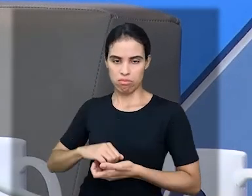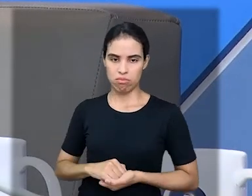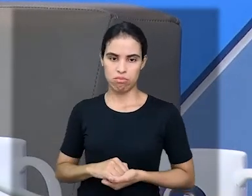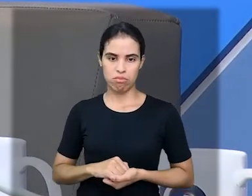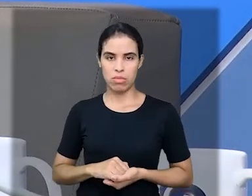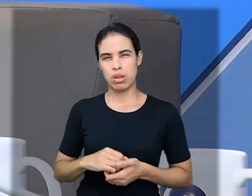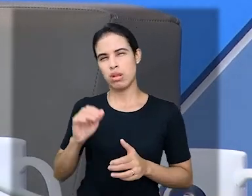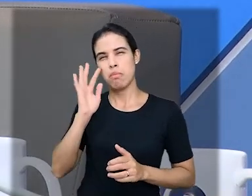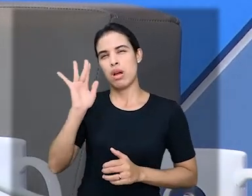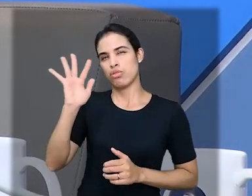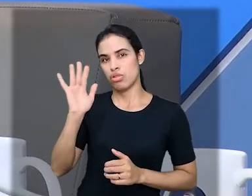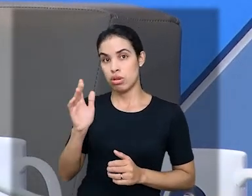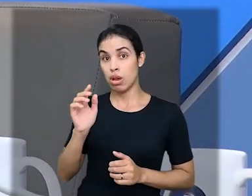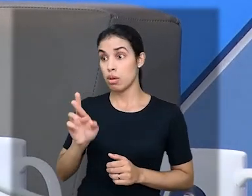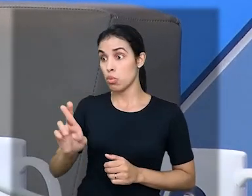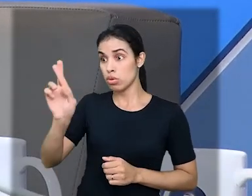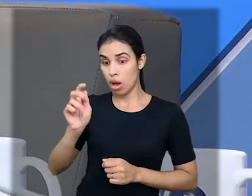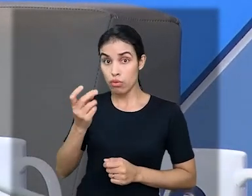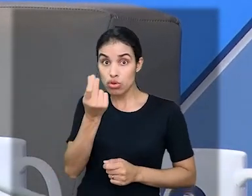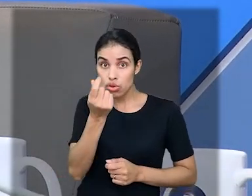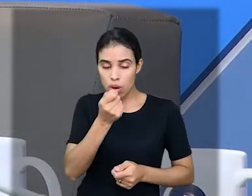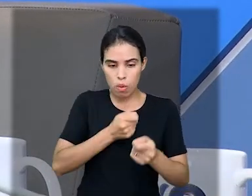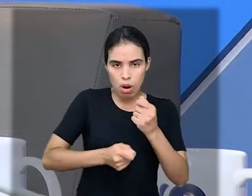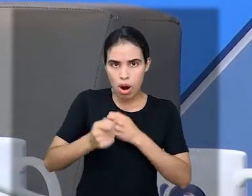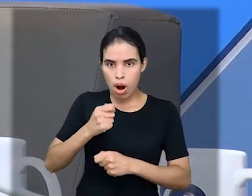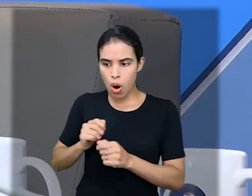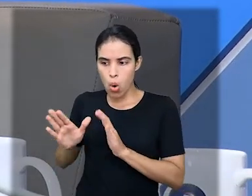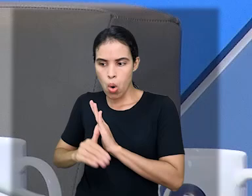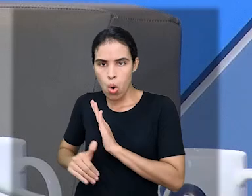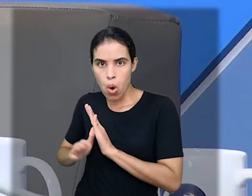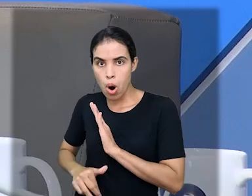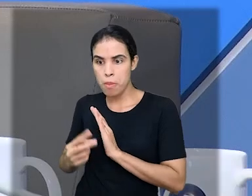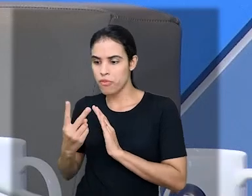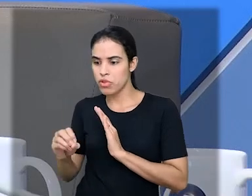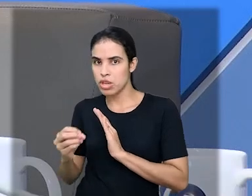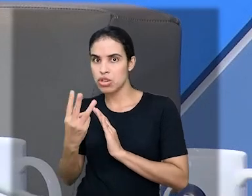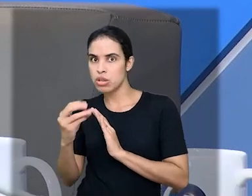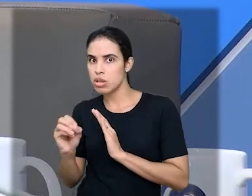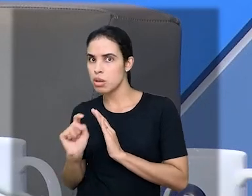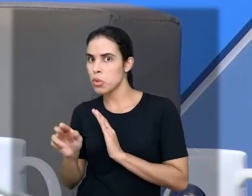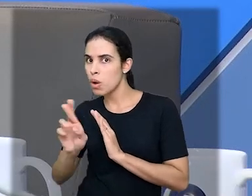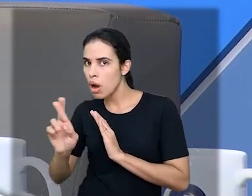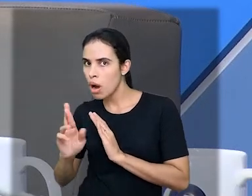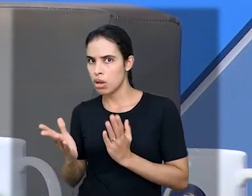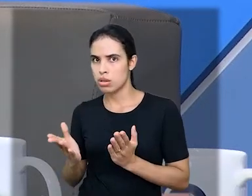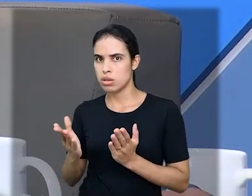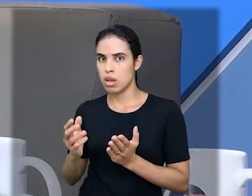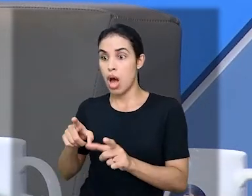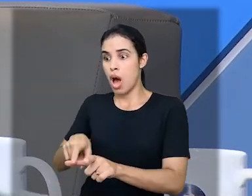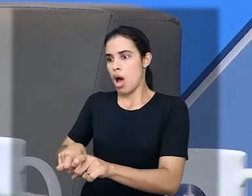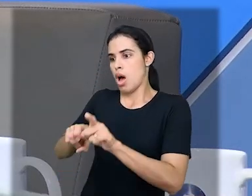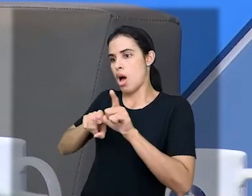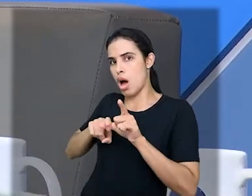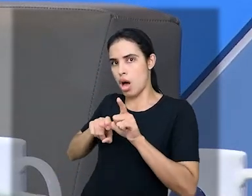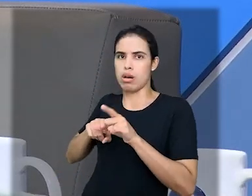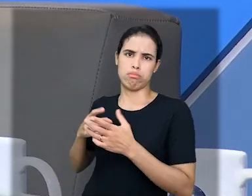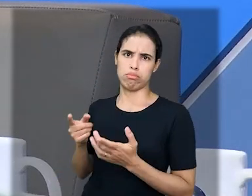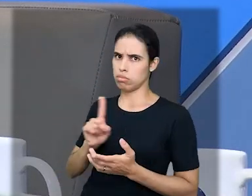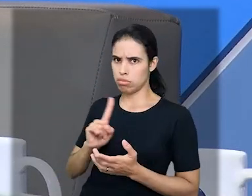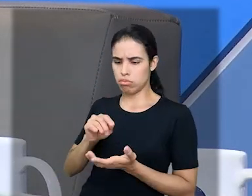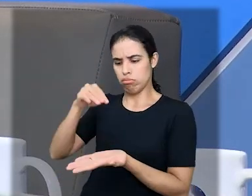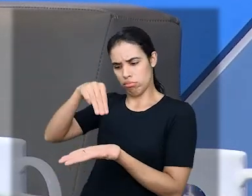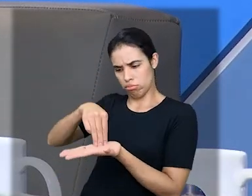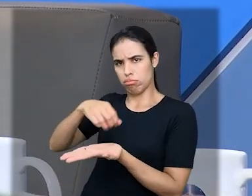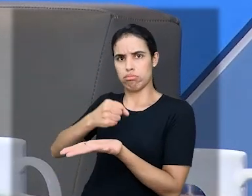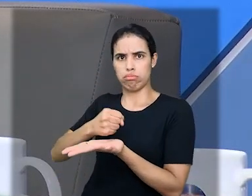ato de improbidade. Imagina um caixa da sua empresa que desvia 20, 30 mil reais, você não precisa aplicar uma